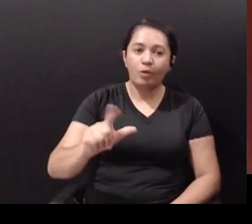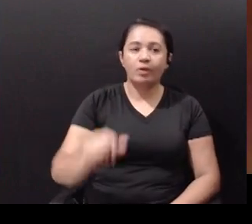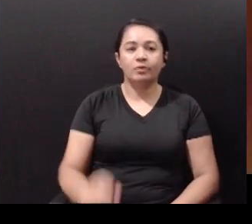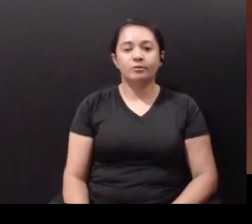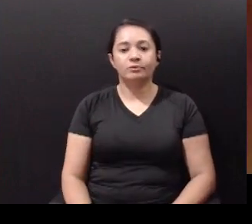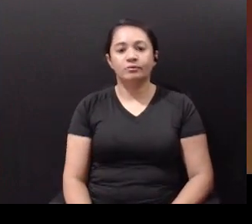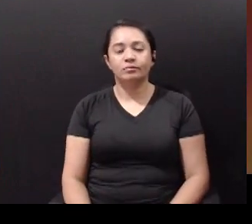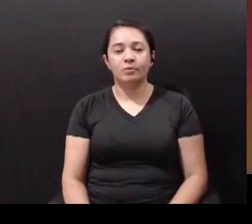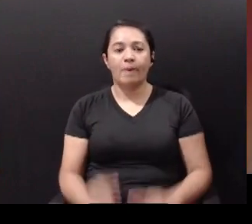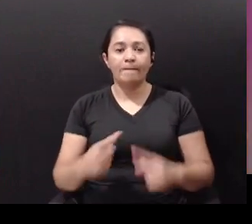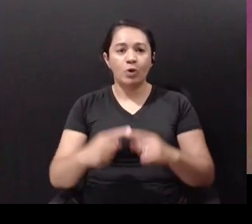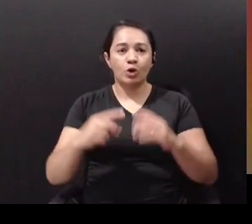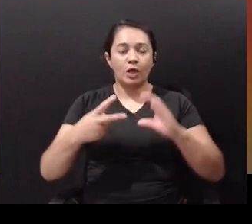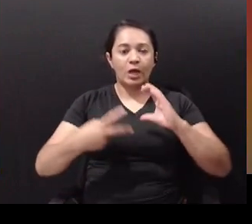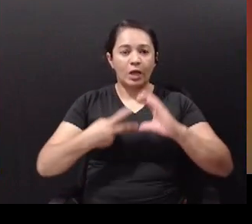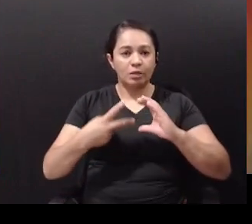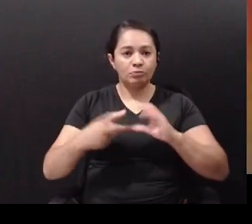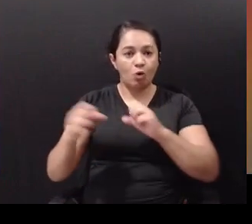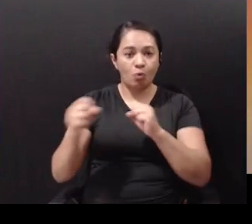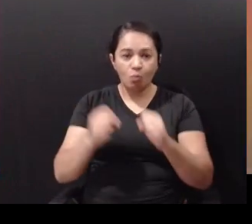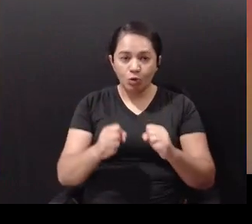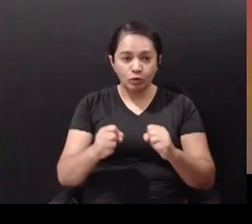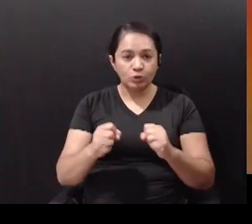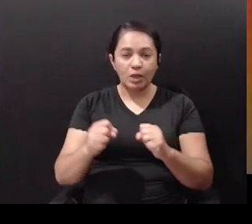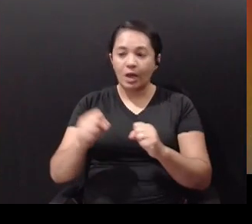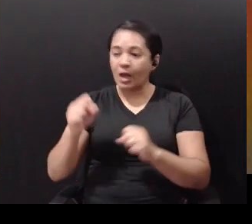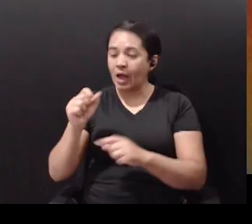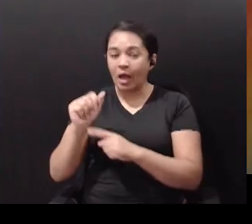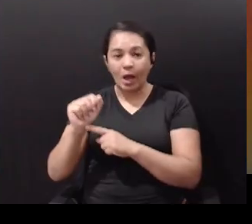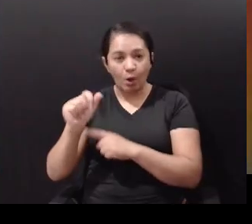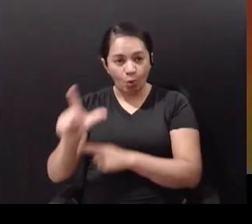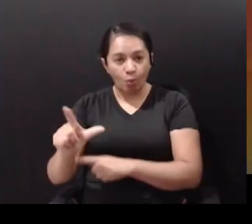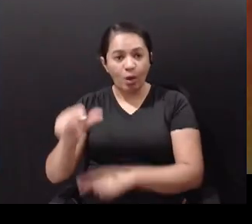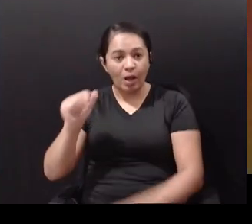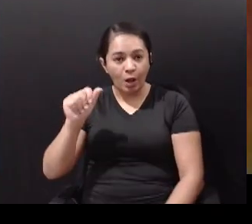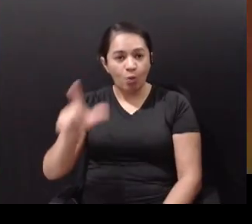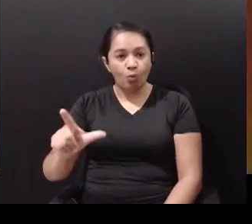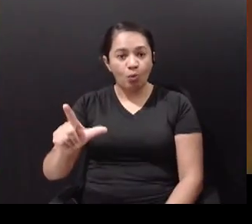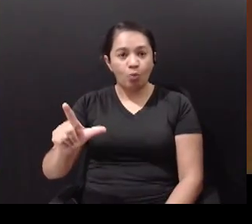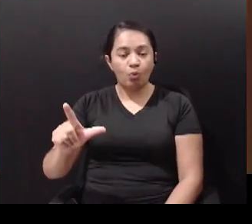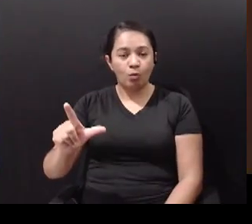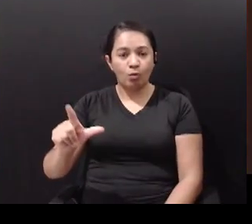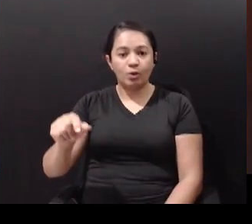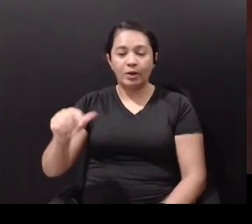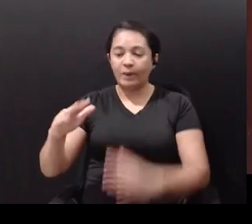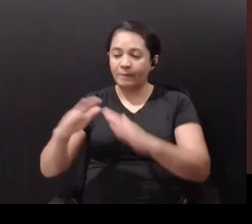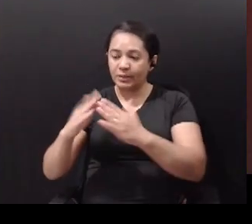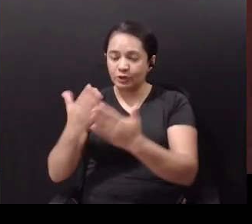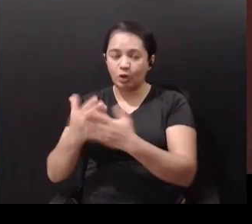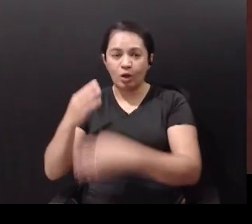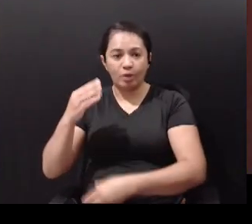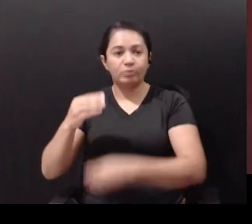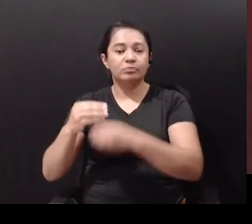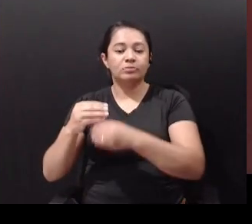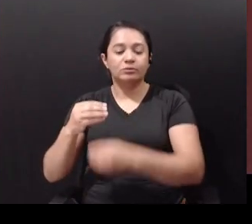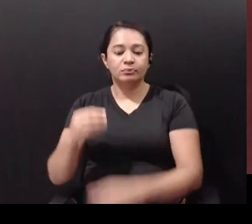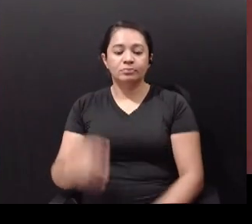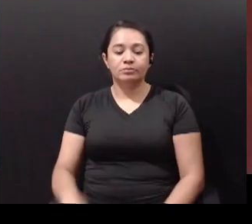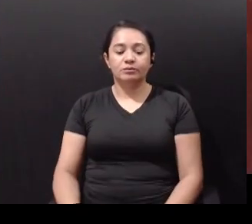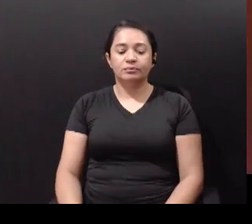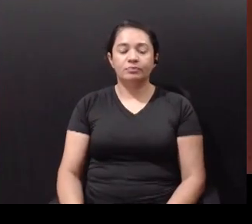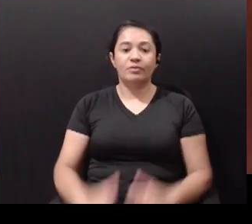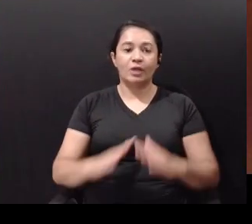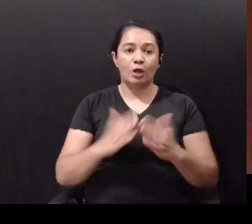Municipal, o Poder Municipal alugou o prédio para a escola complementar, a escola normal,